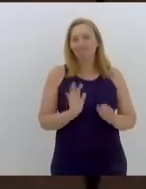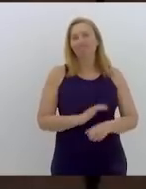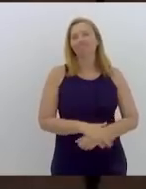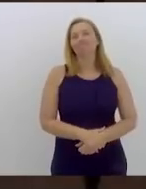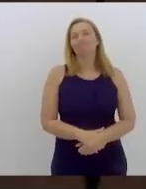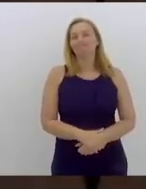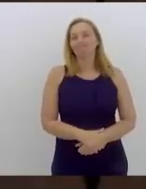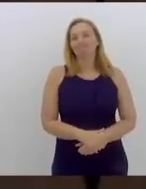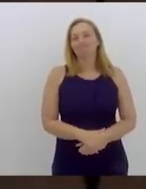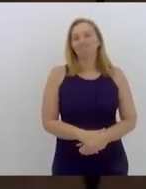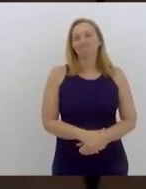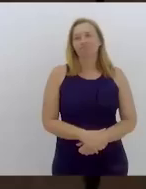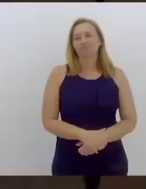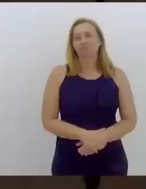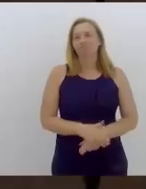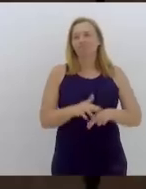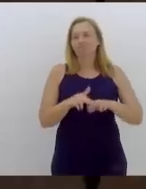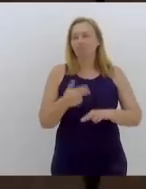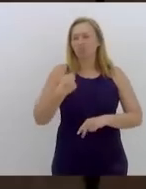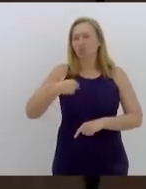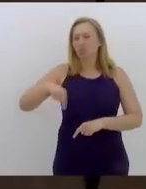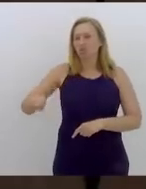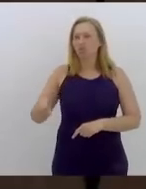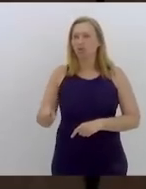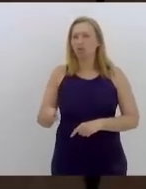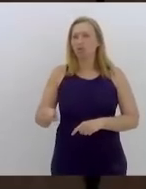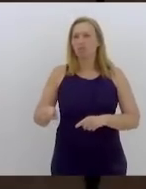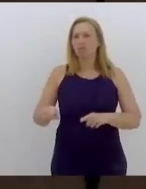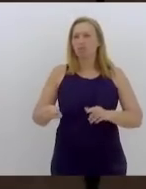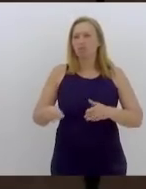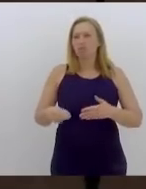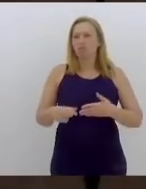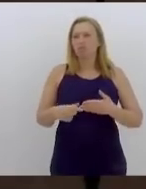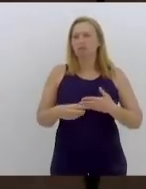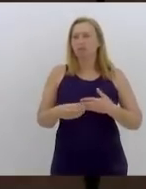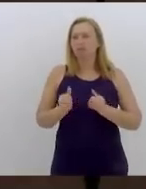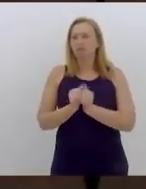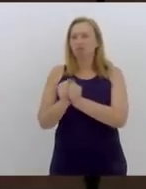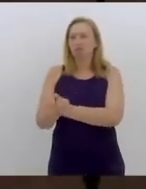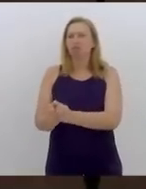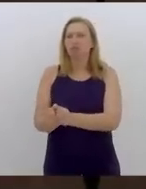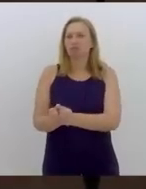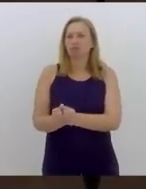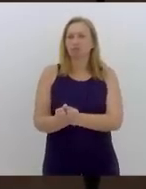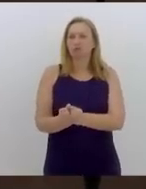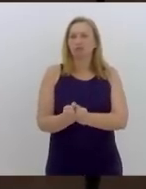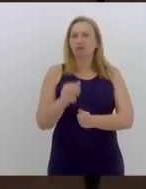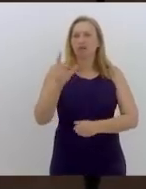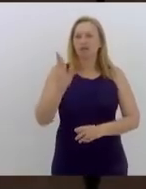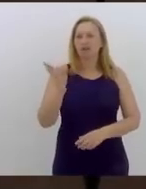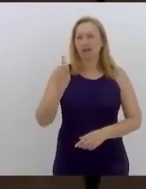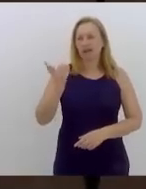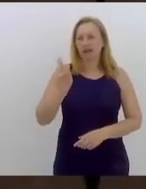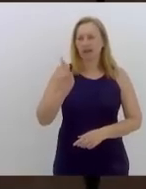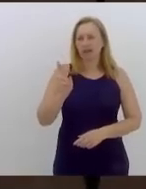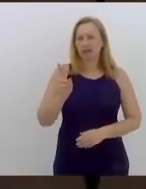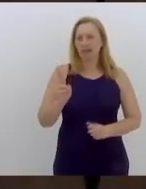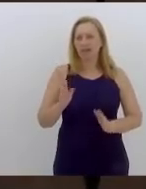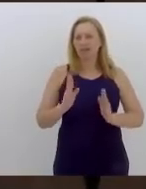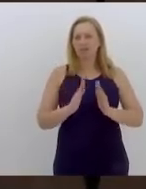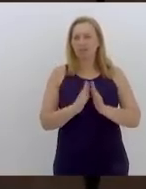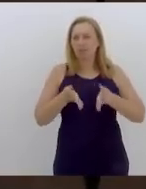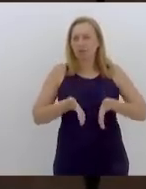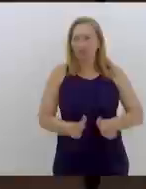por isso onde eu vou carregar o meu banner sou nascido e criado em Realengo e moro lá até hoje